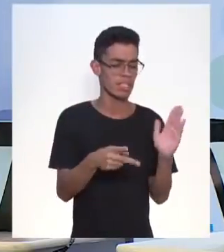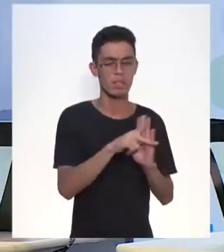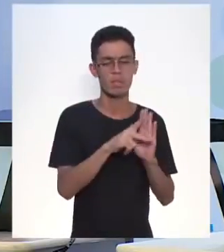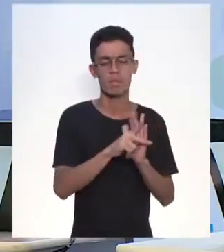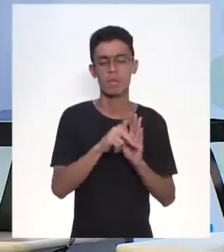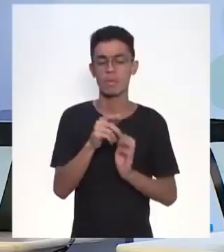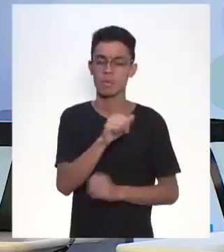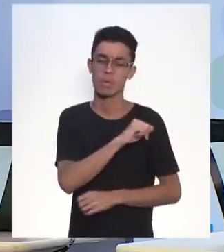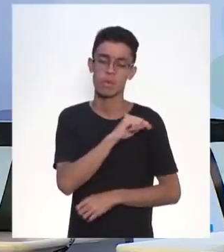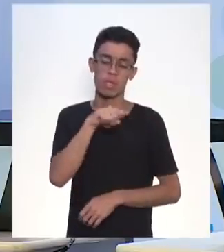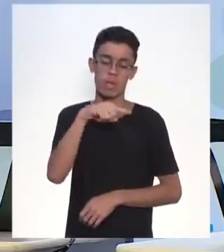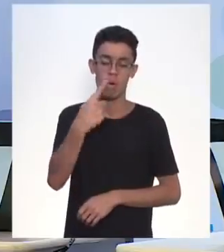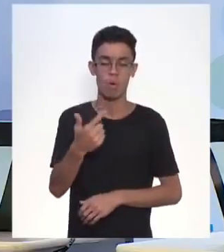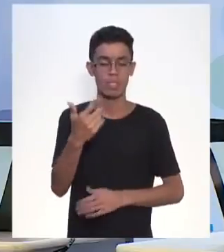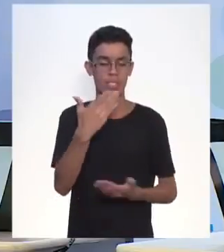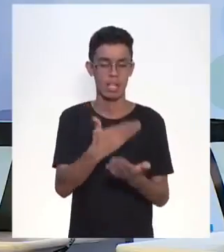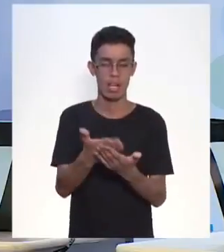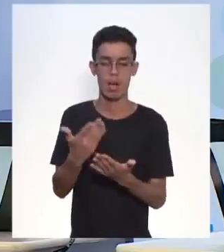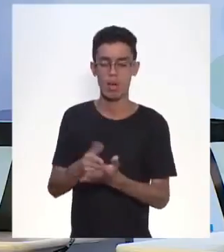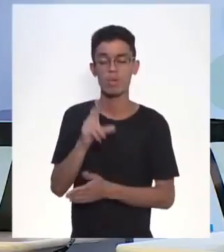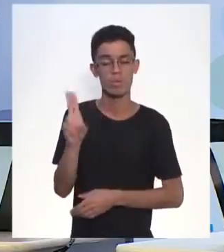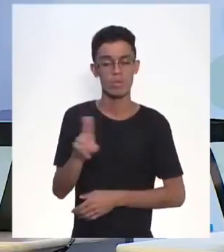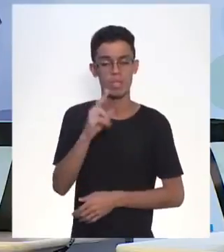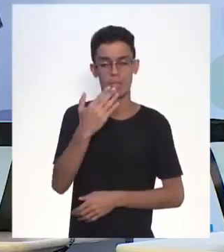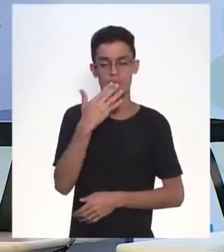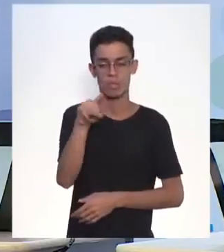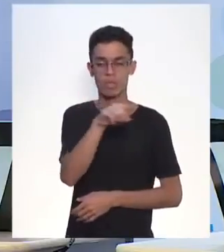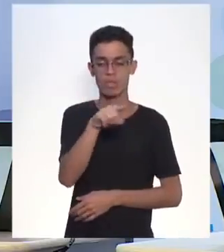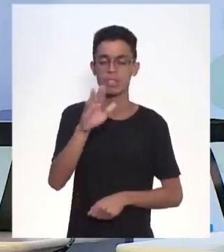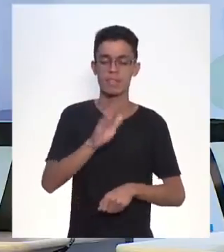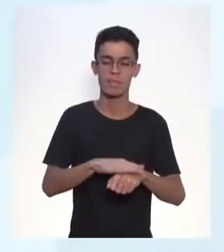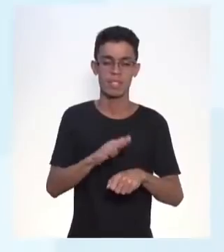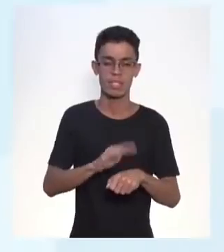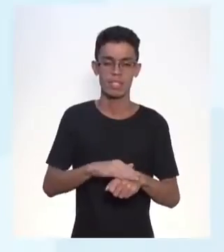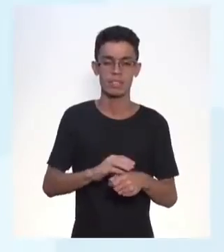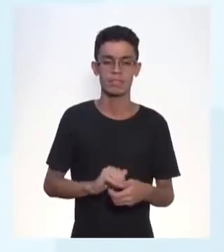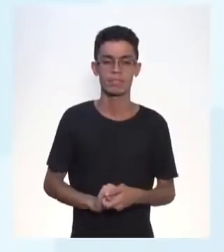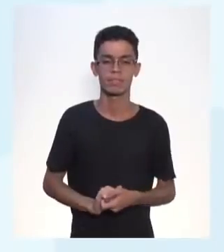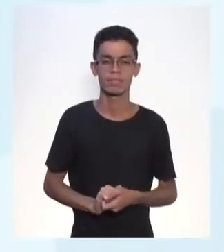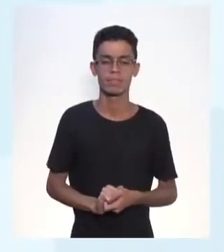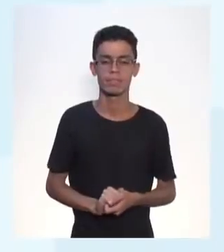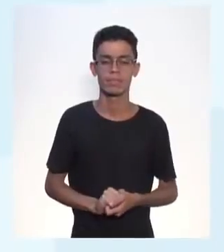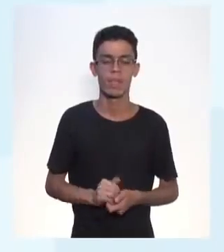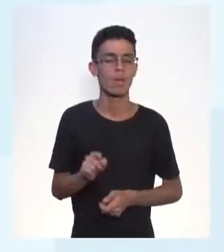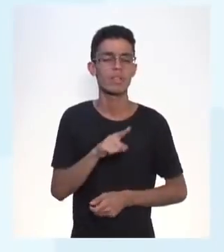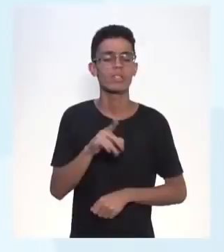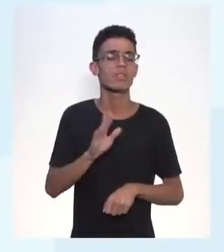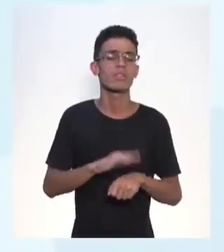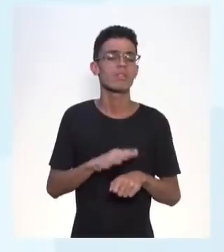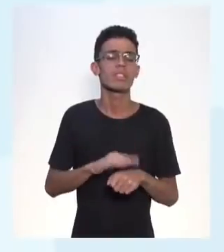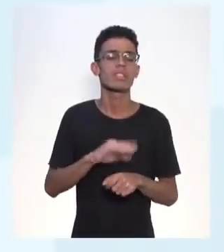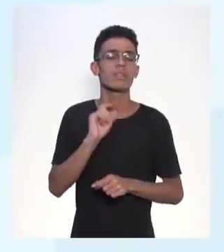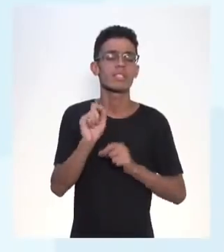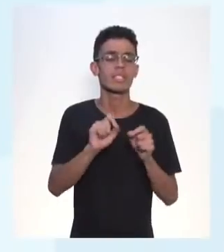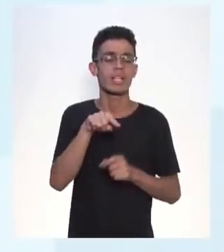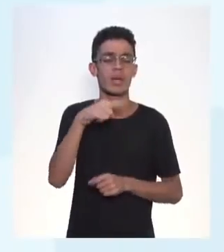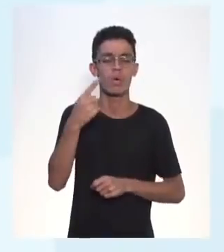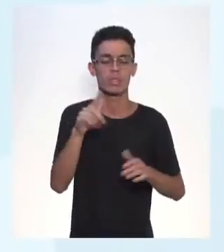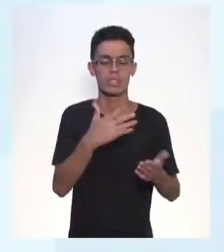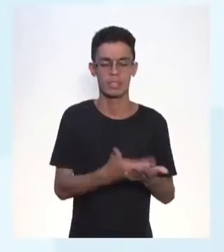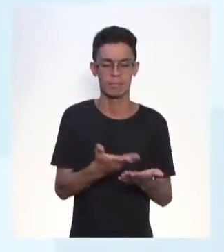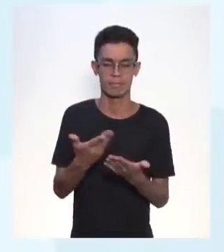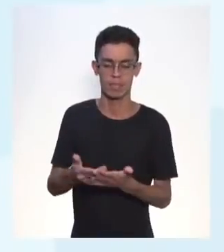iremos utilizar. E é isso que eu vou pedir para vocês fazerem aí, ó. What is next? O que vocês vão fazer para a nossa próxima